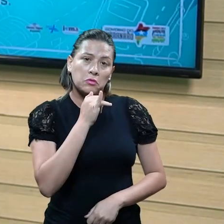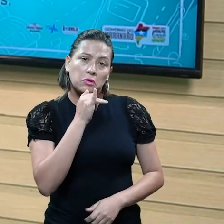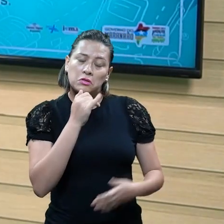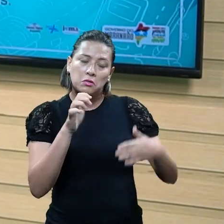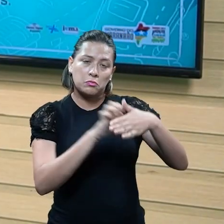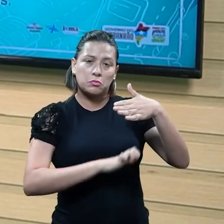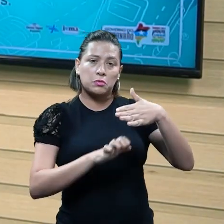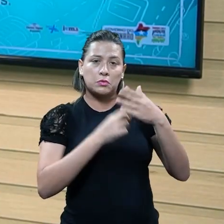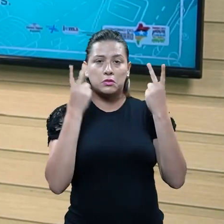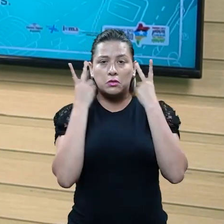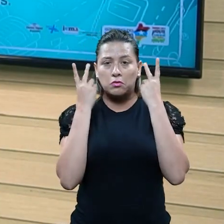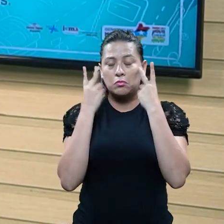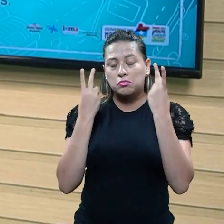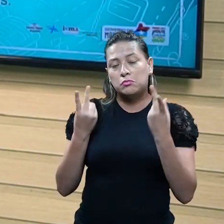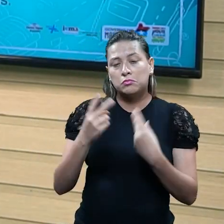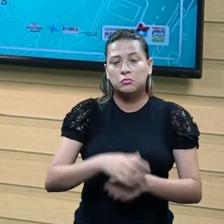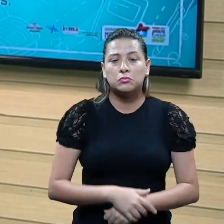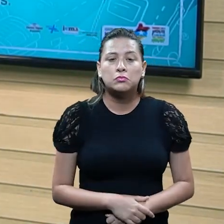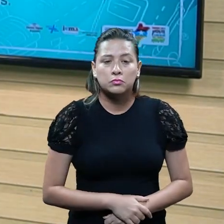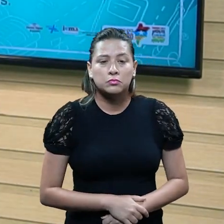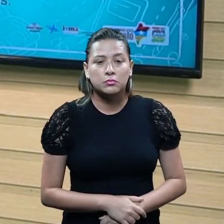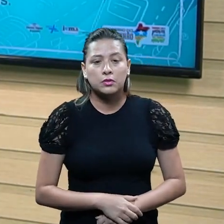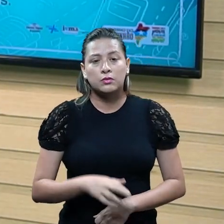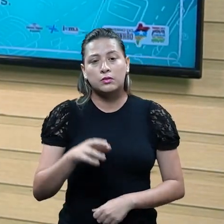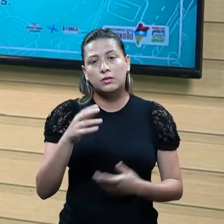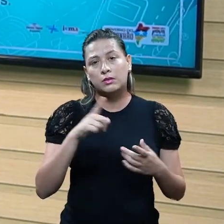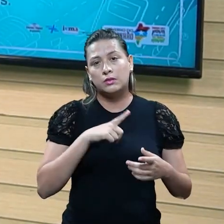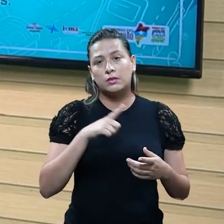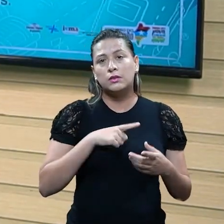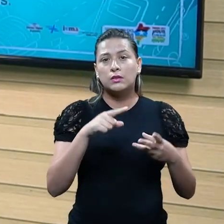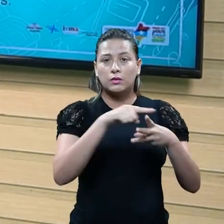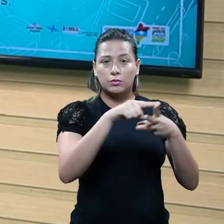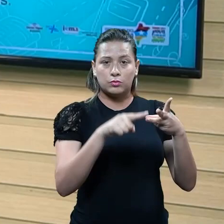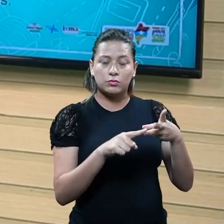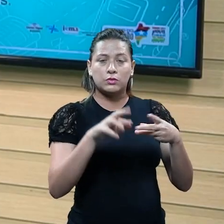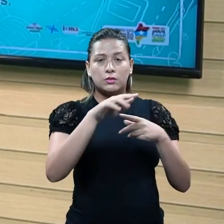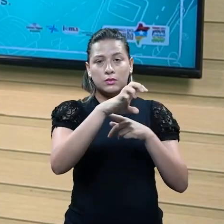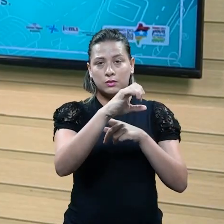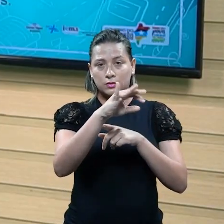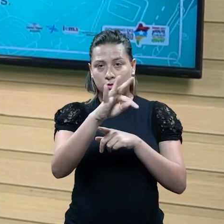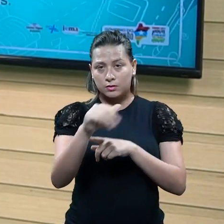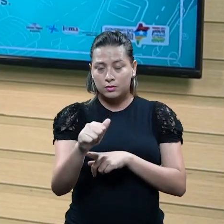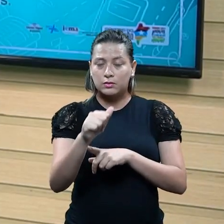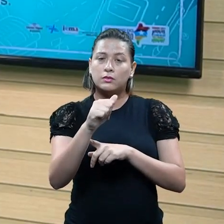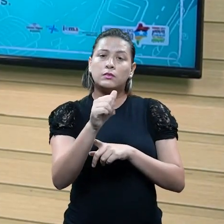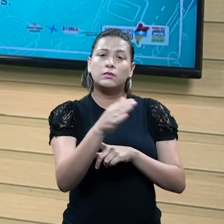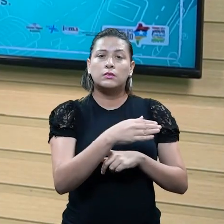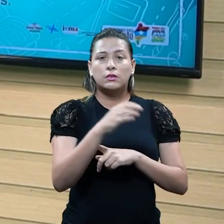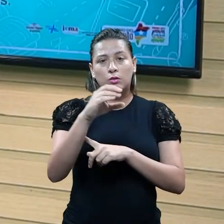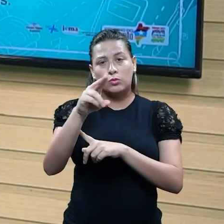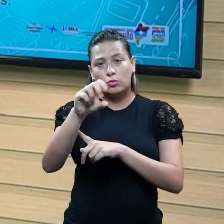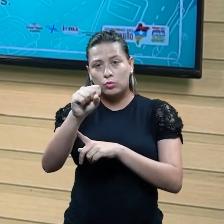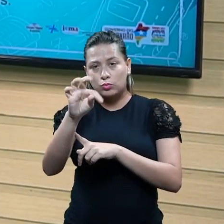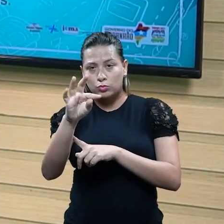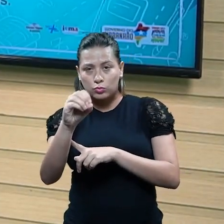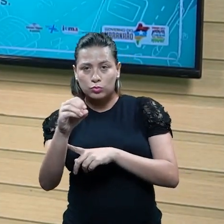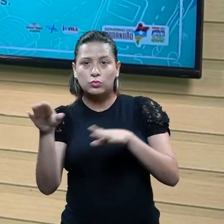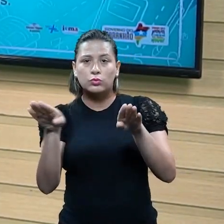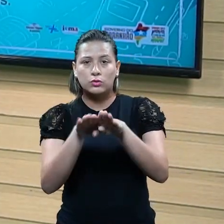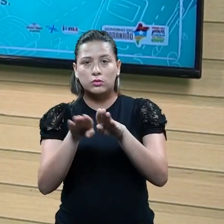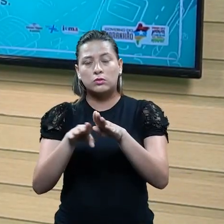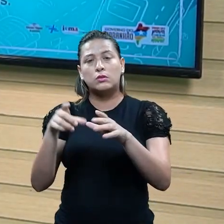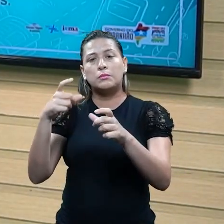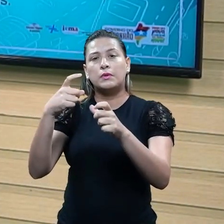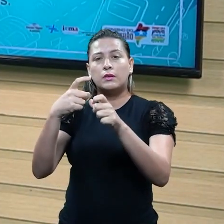no caso, a sua demonstração só entra receita, custo e despesa. Aqui não, aqui nós temos a figura do ingresso e